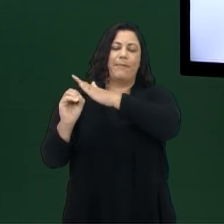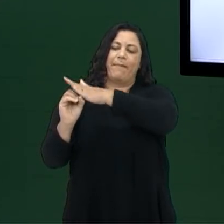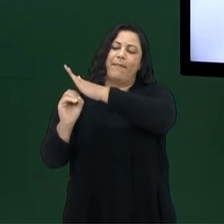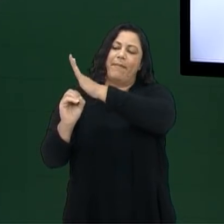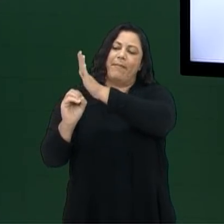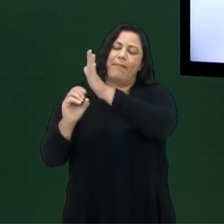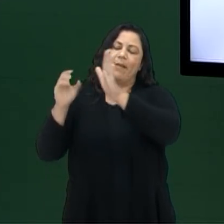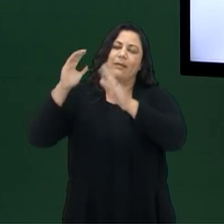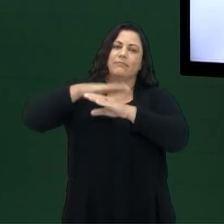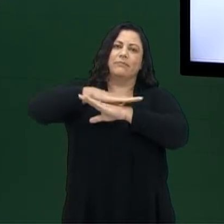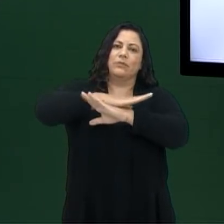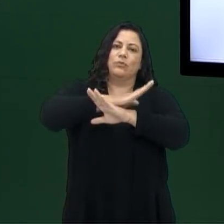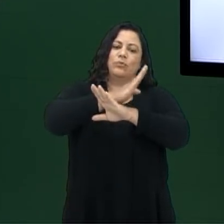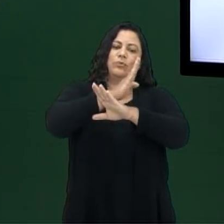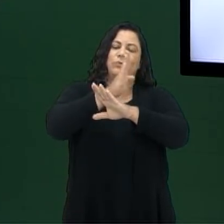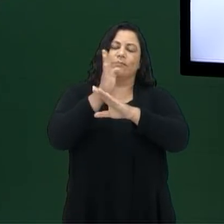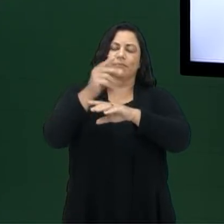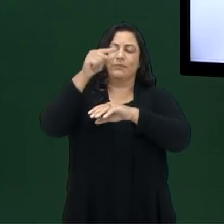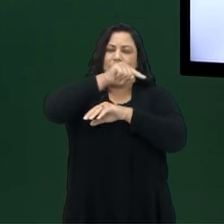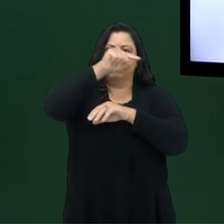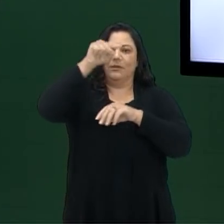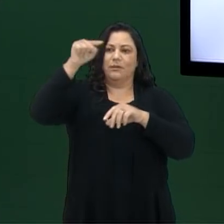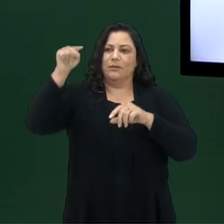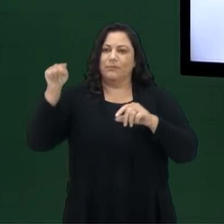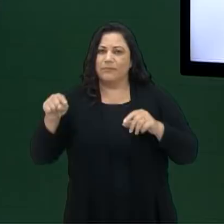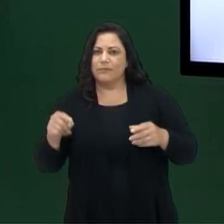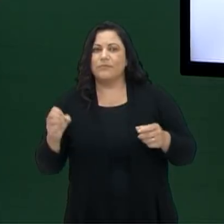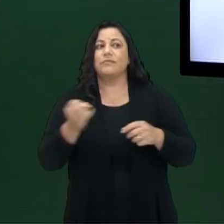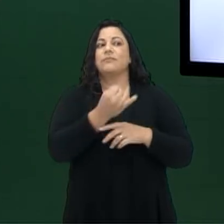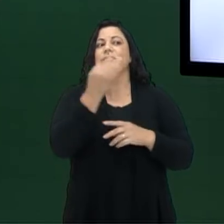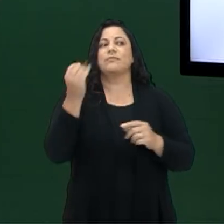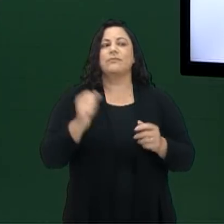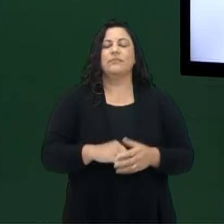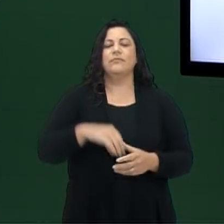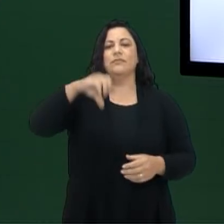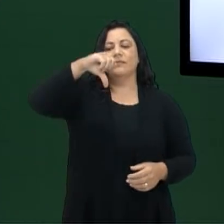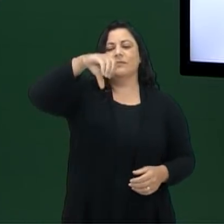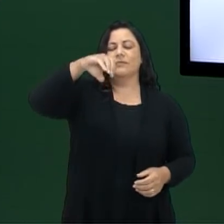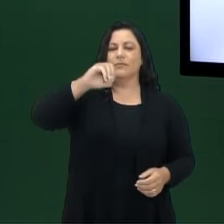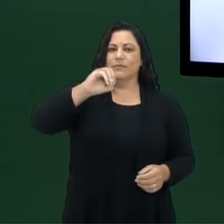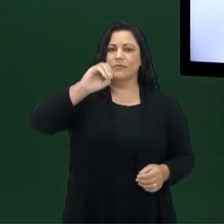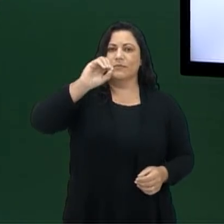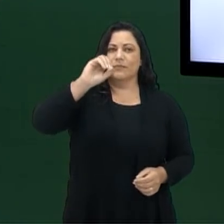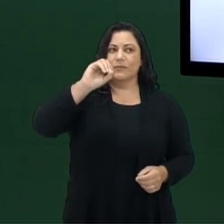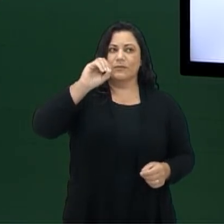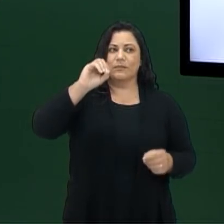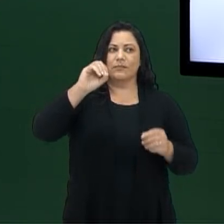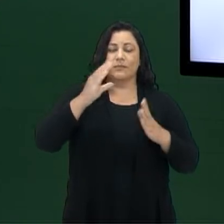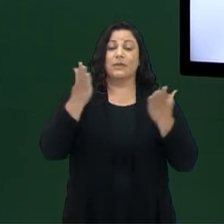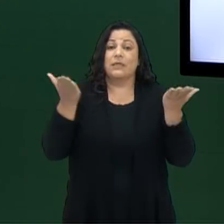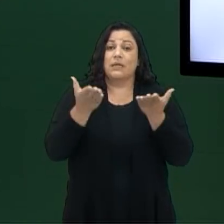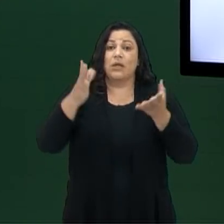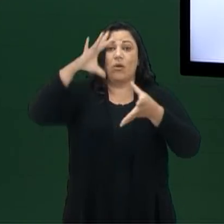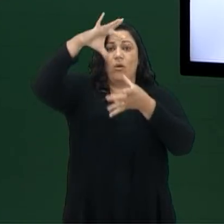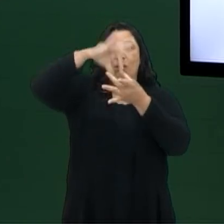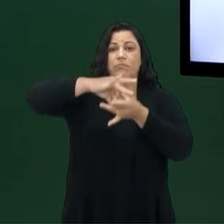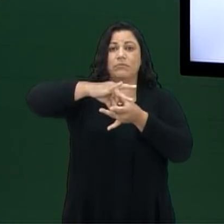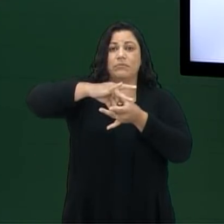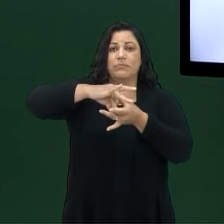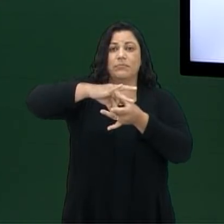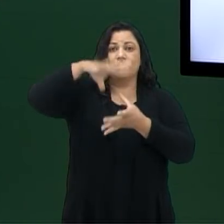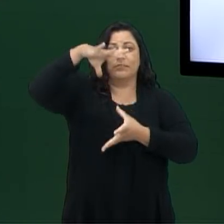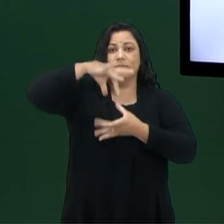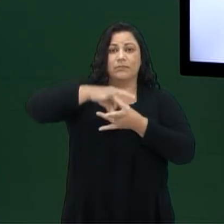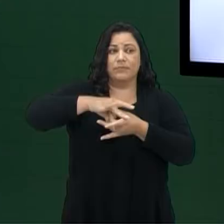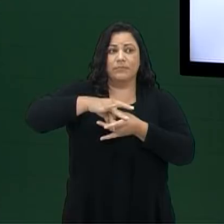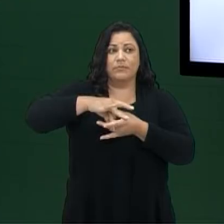40, 50, 60, 70, 80, 90. Vai ser aqui, ok? Aí, vou ligar os pontos agora. Do